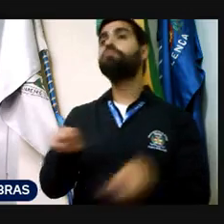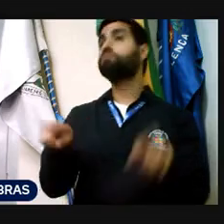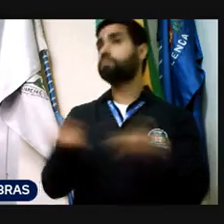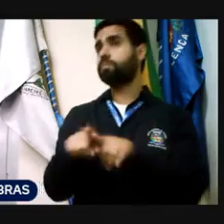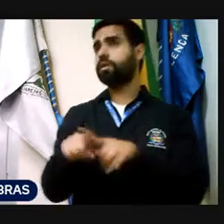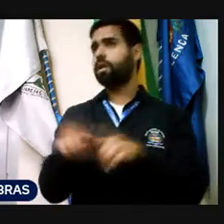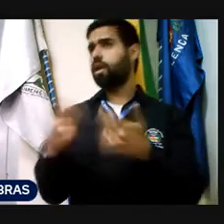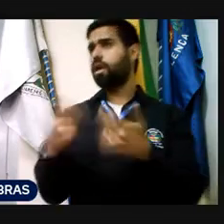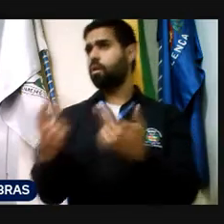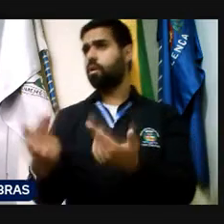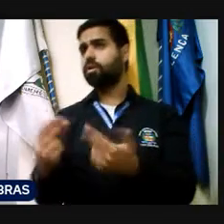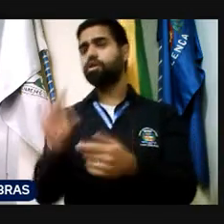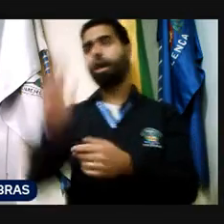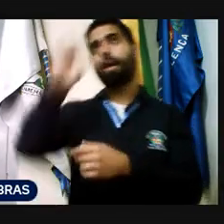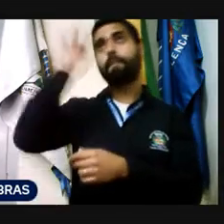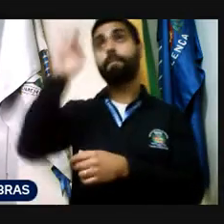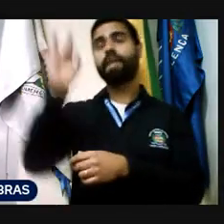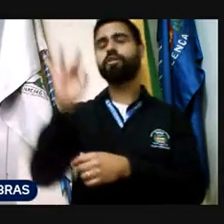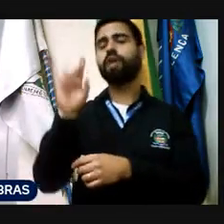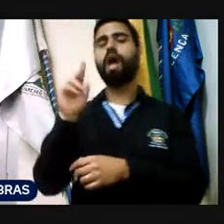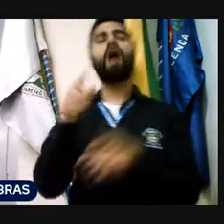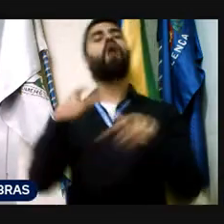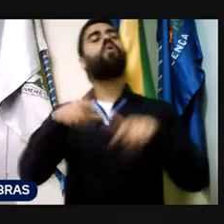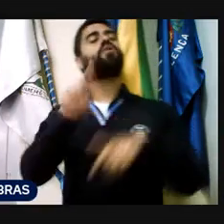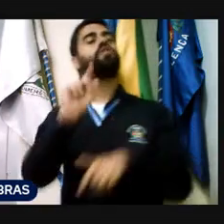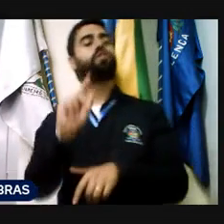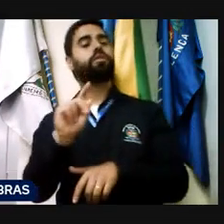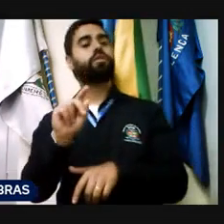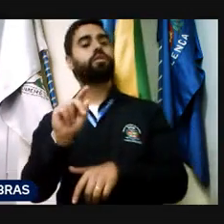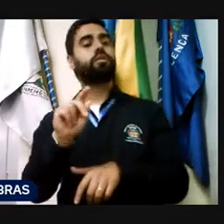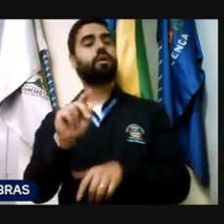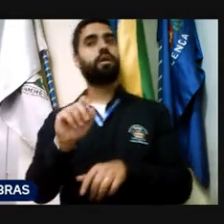Então, eles só pensam nessa parte, aonde eles vão arrecadar dinheiro. Então,